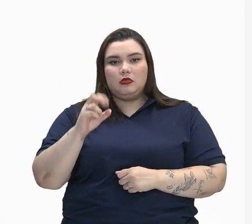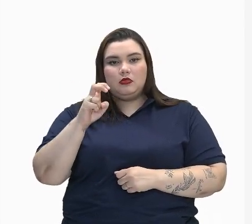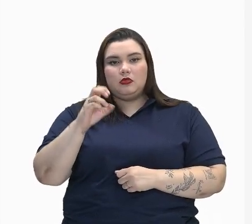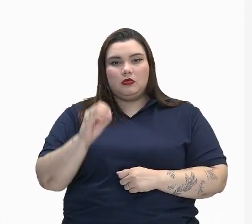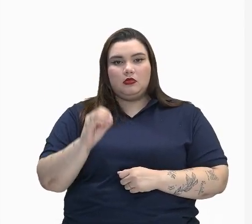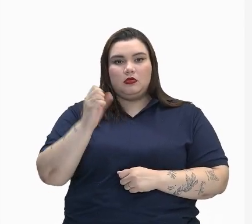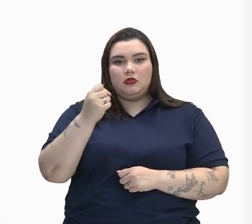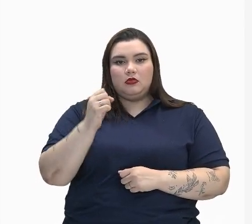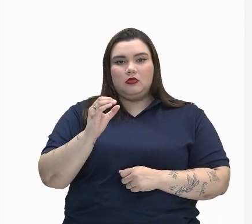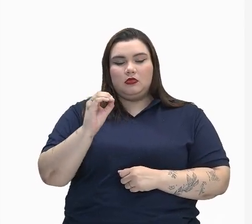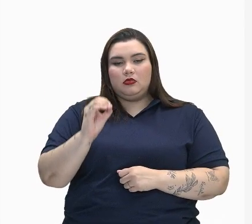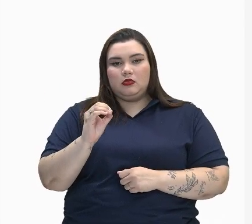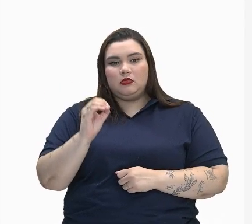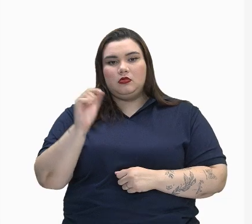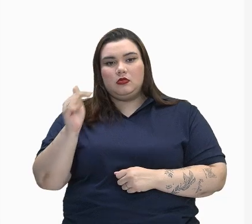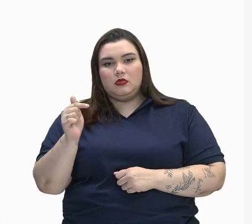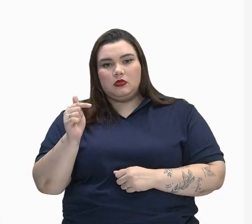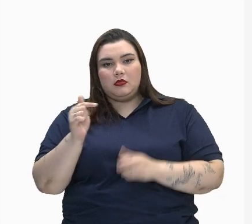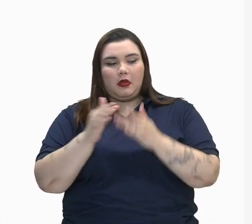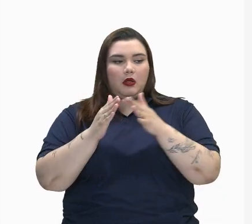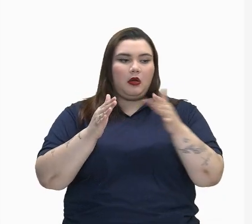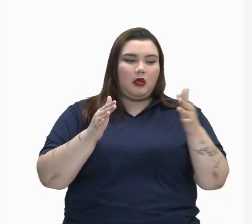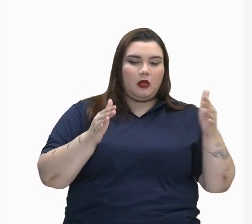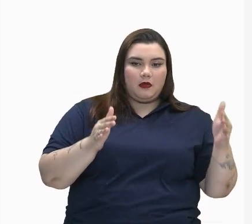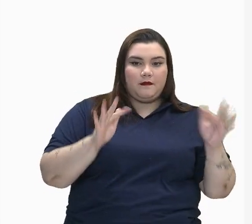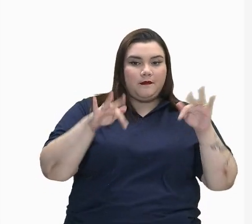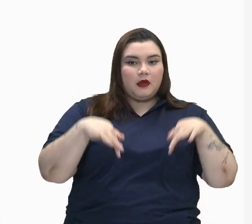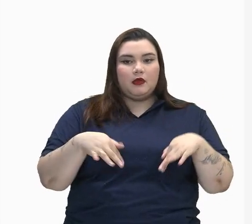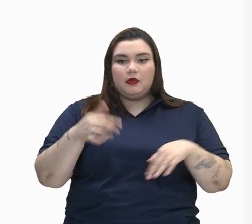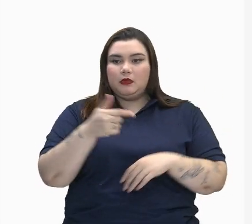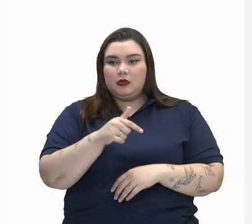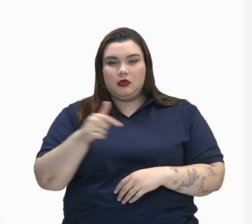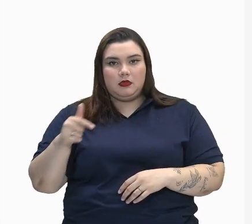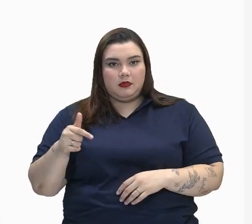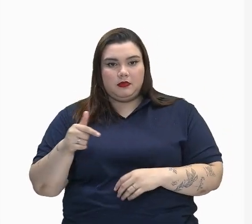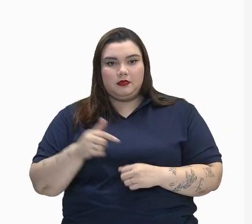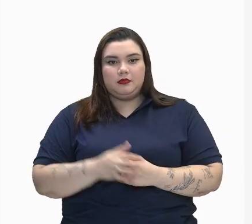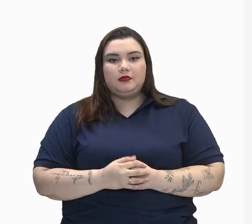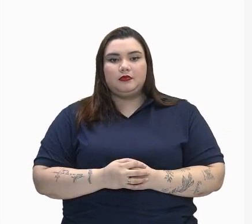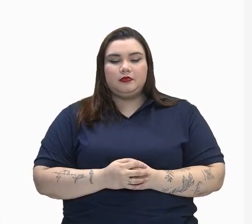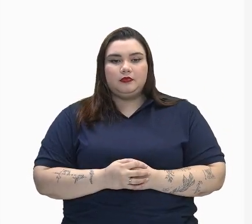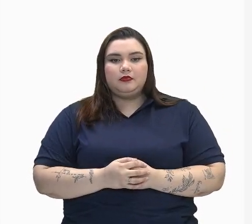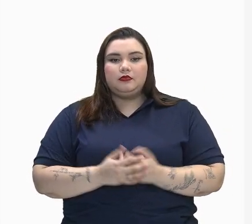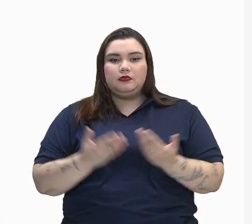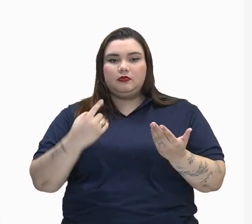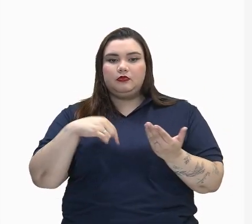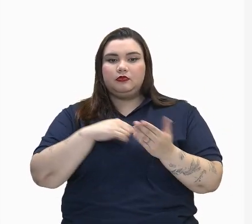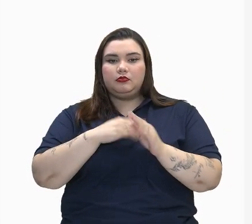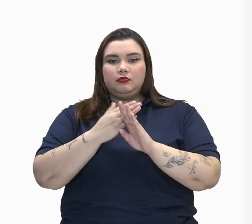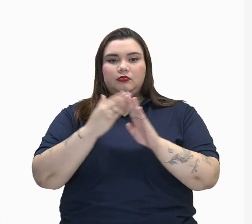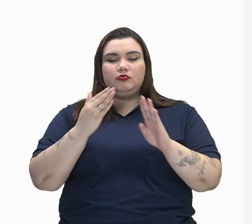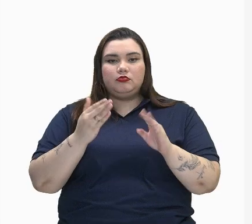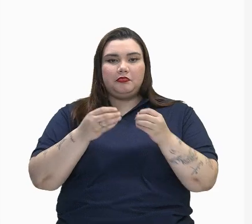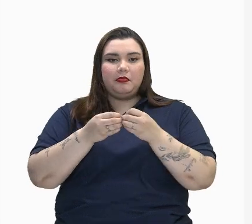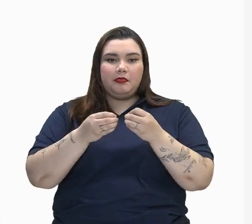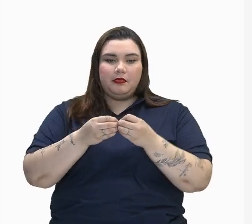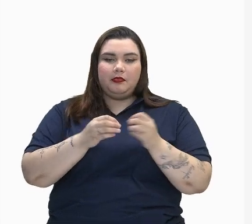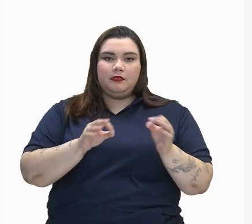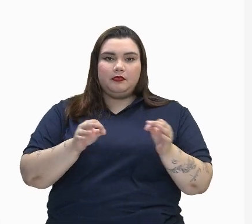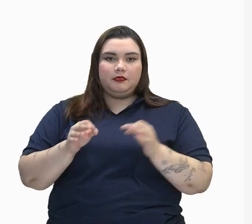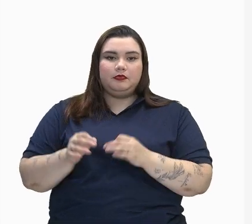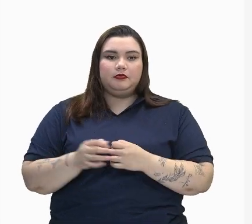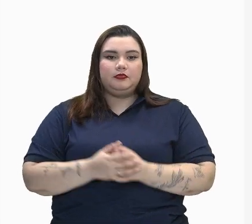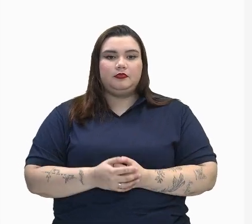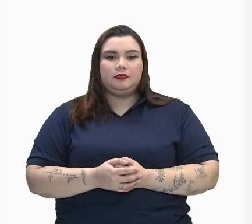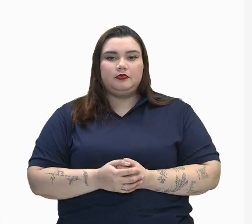50, 80 e 7 e assim por diante, tá? Então, nós localizamos próximo a isso, não foi?